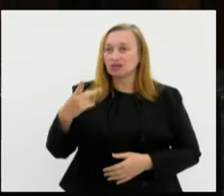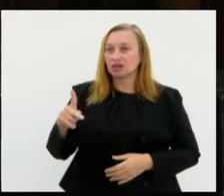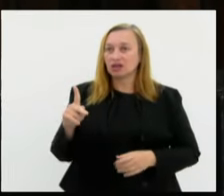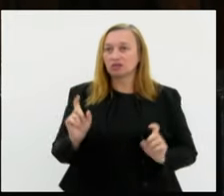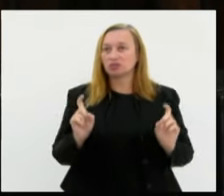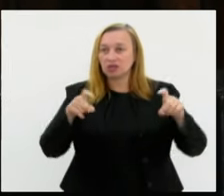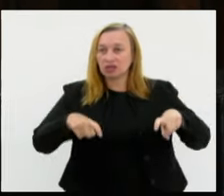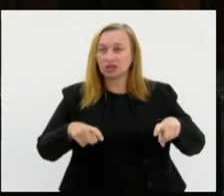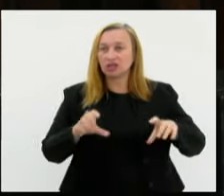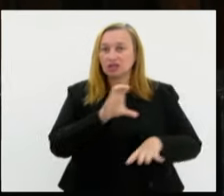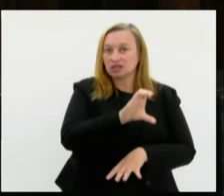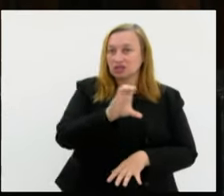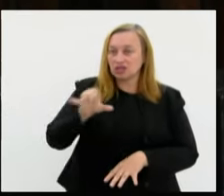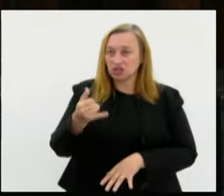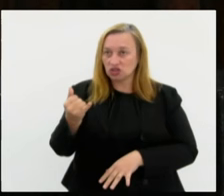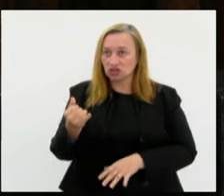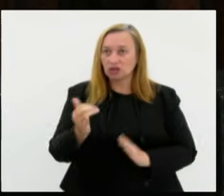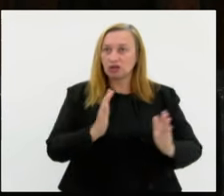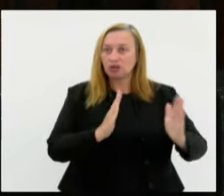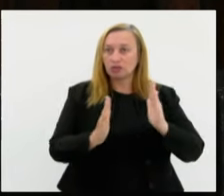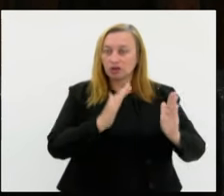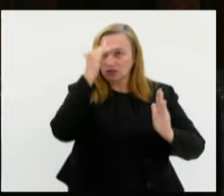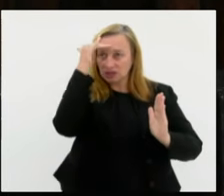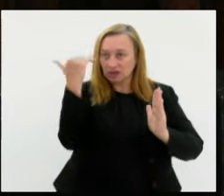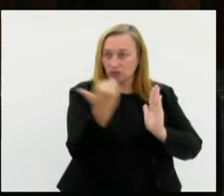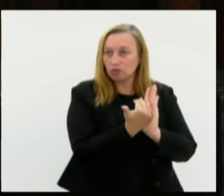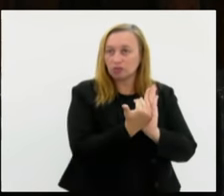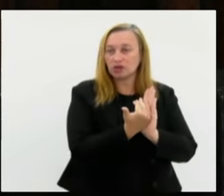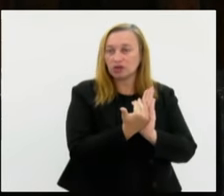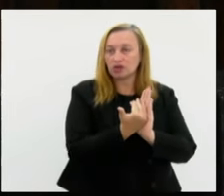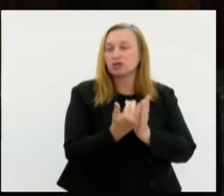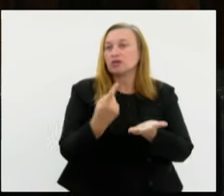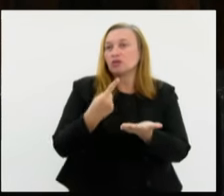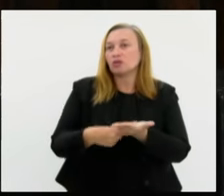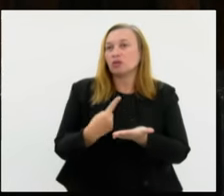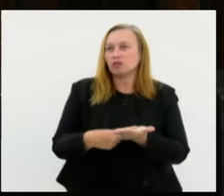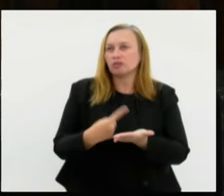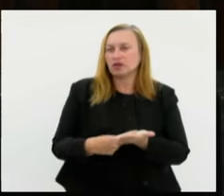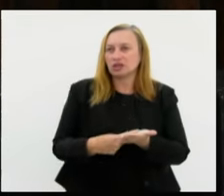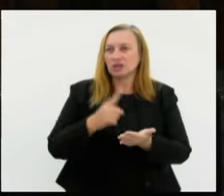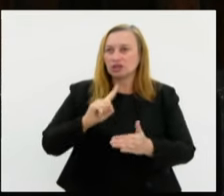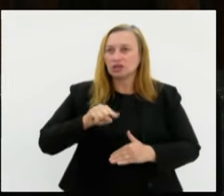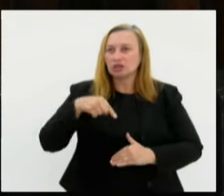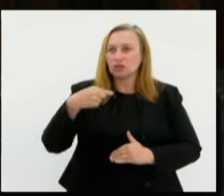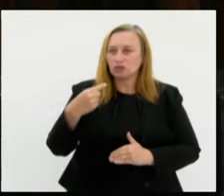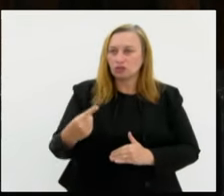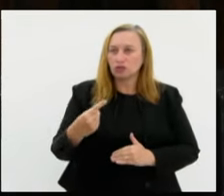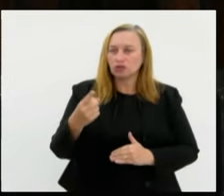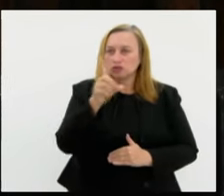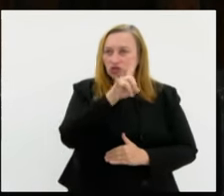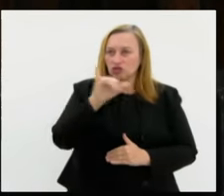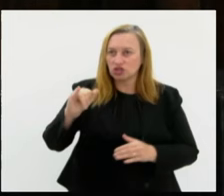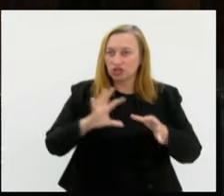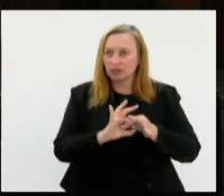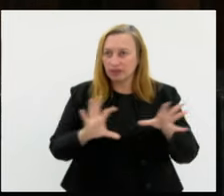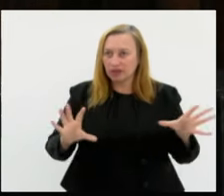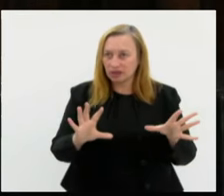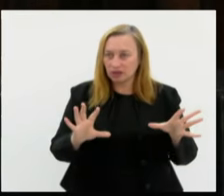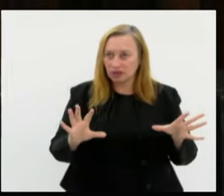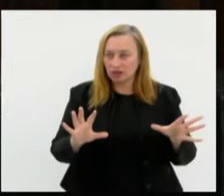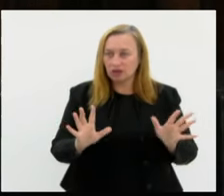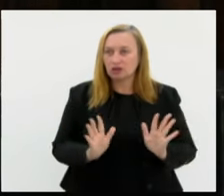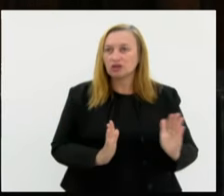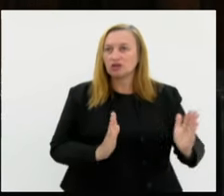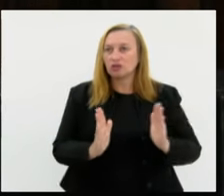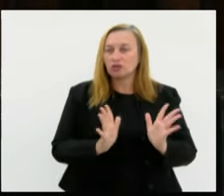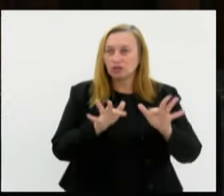isso, a CCJ, cumprindo o prazo regimental, marca subsequente, na próxima data disponível, posterior ao fim do prazo